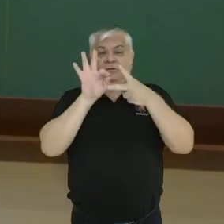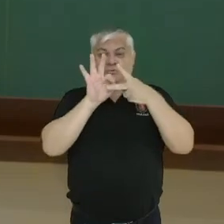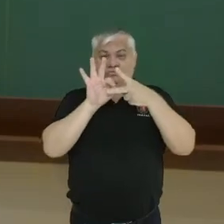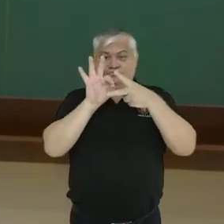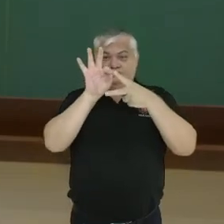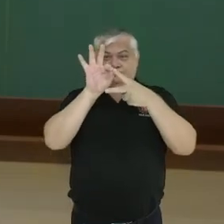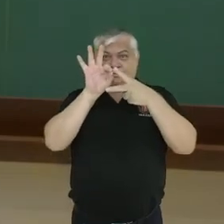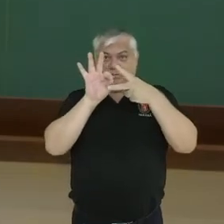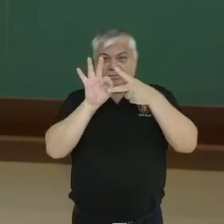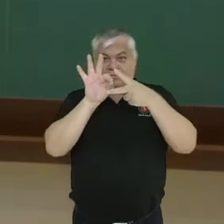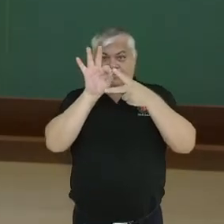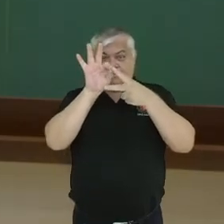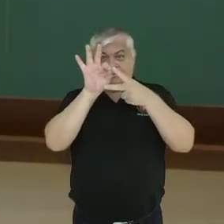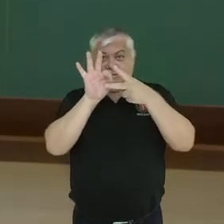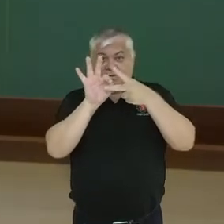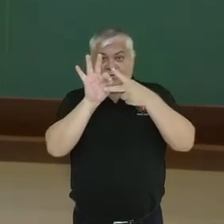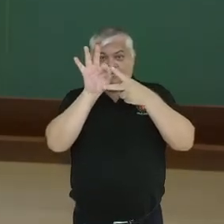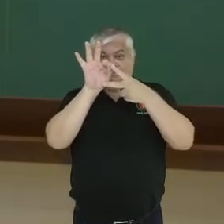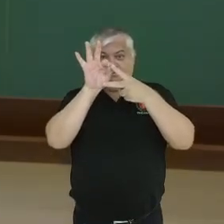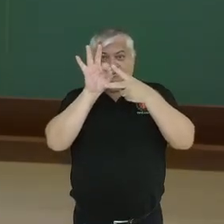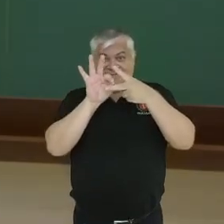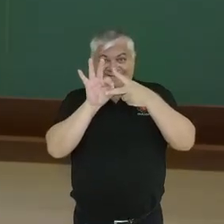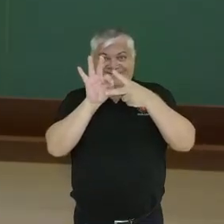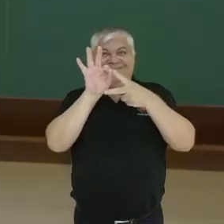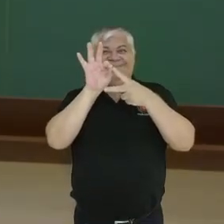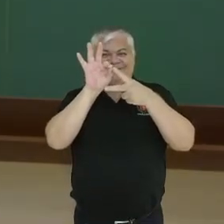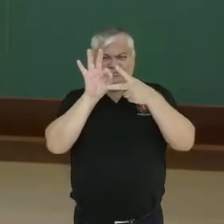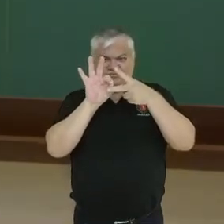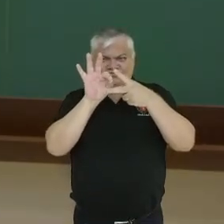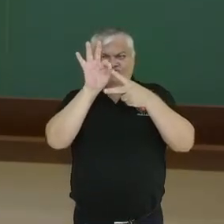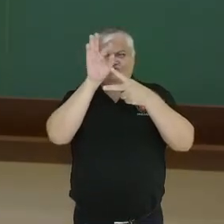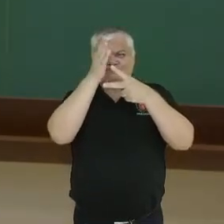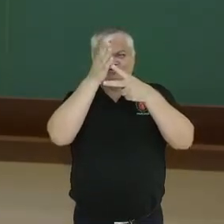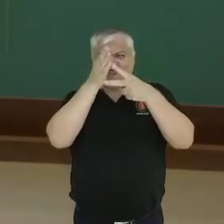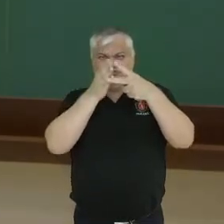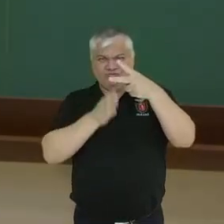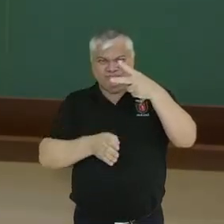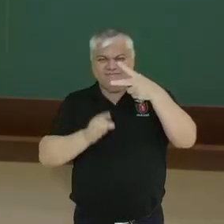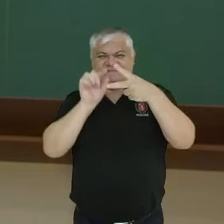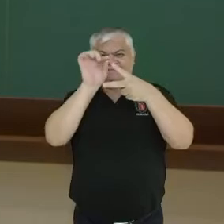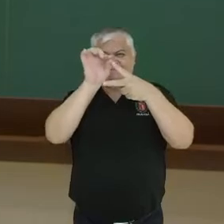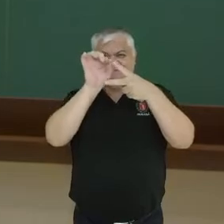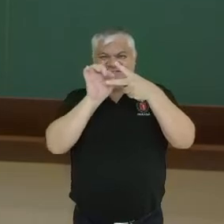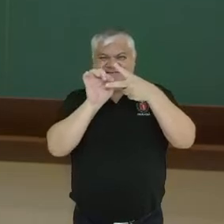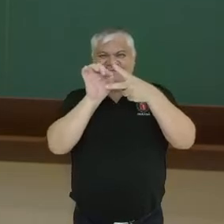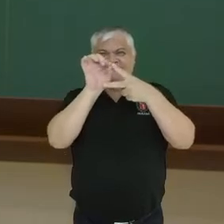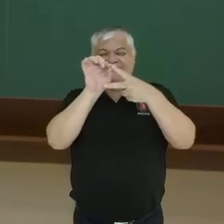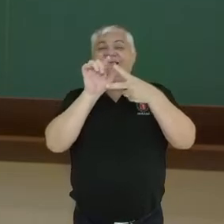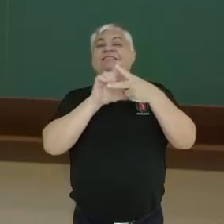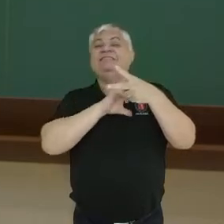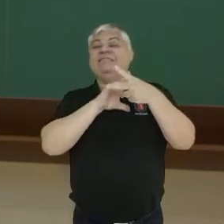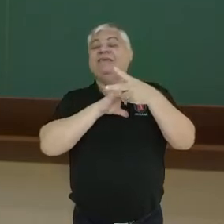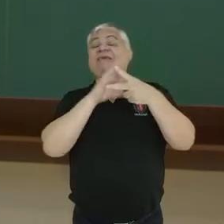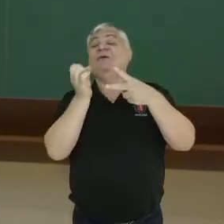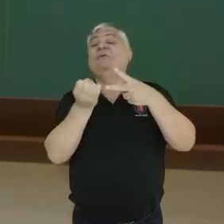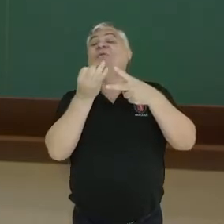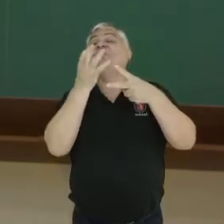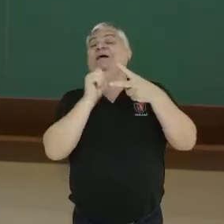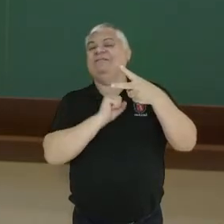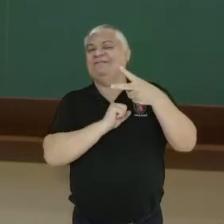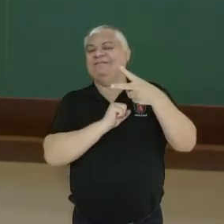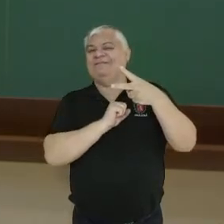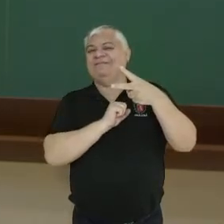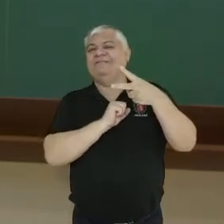altura mede. Então, pega o vértice lá de cima e traça a altura. Você tem essa medida,